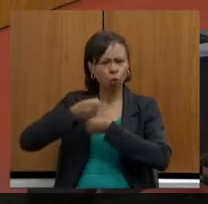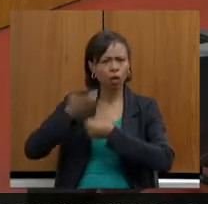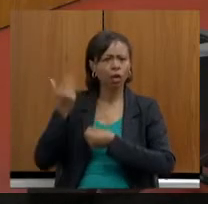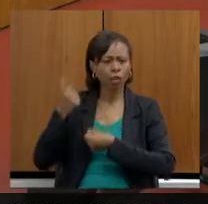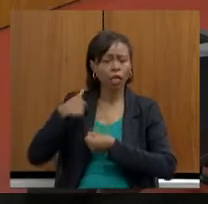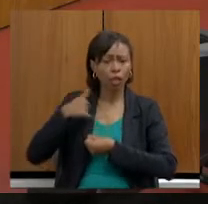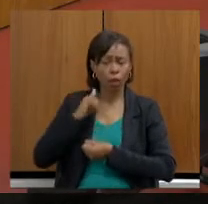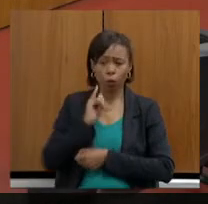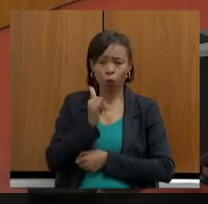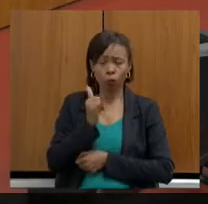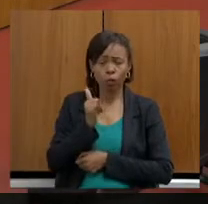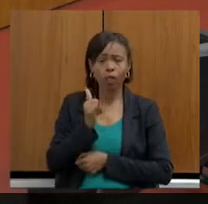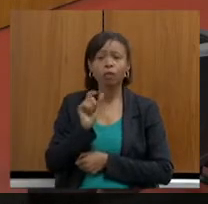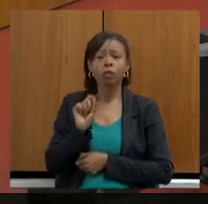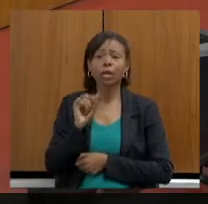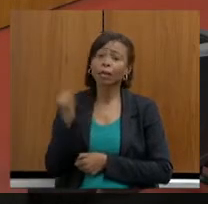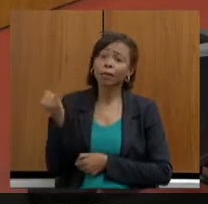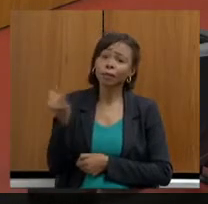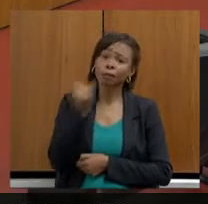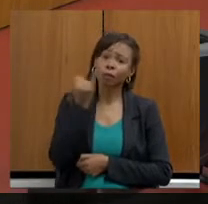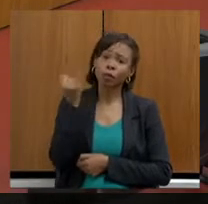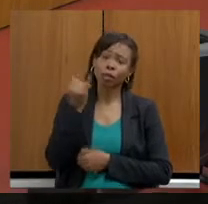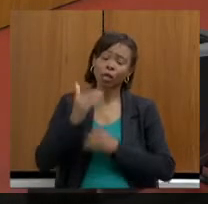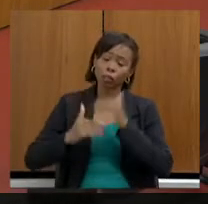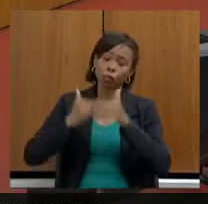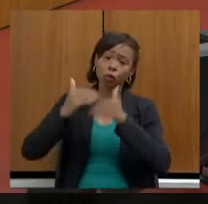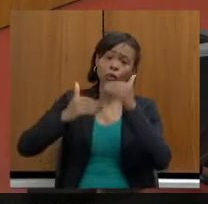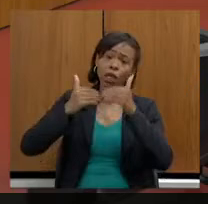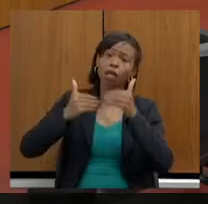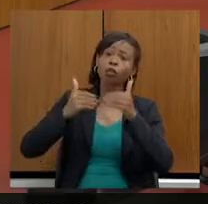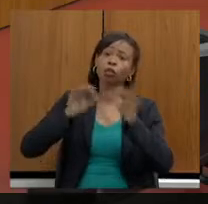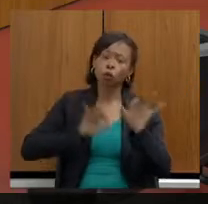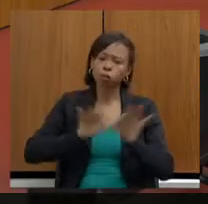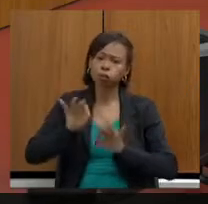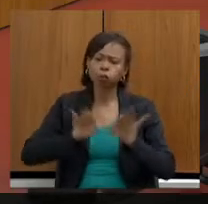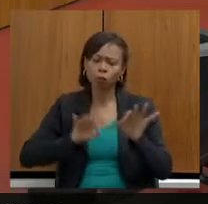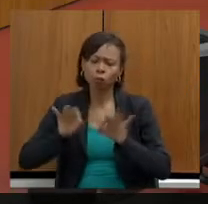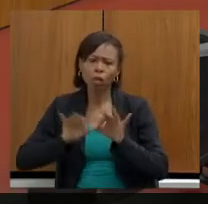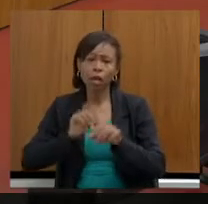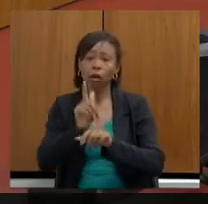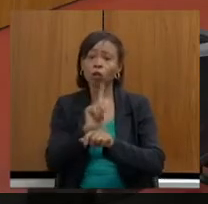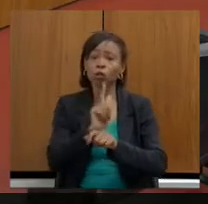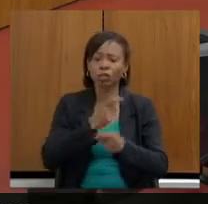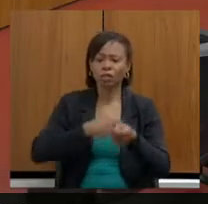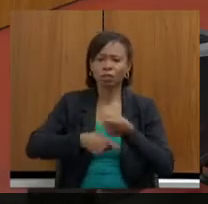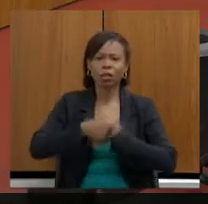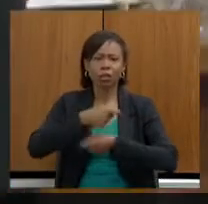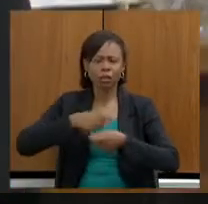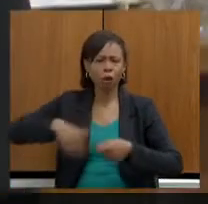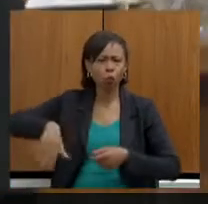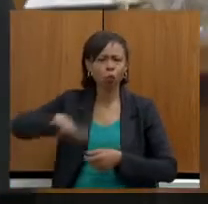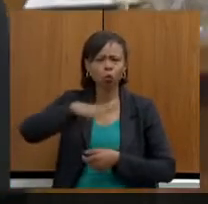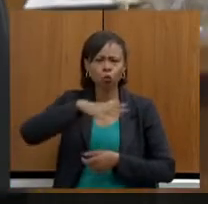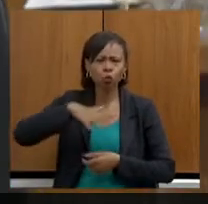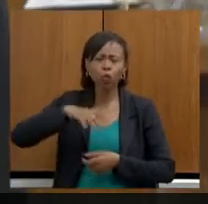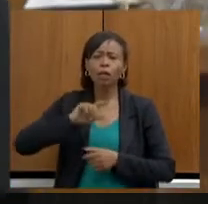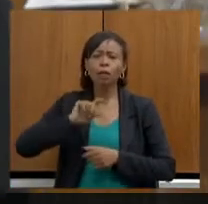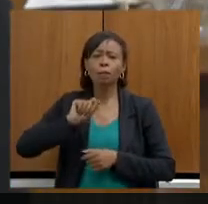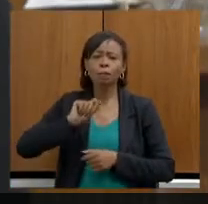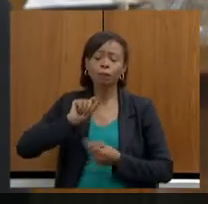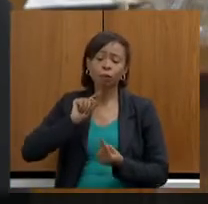né é da importância que foi esse processo de reorganização do processo da digestão toda para que se tivesse